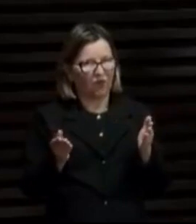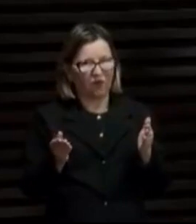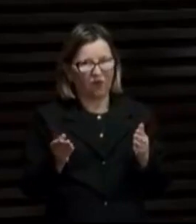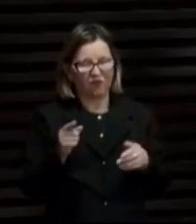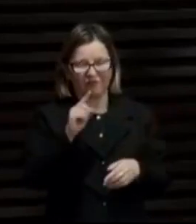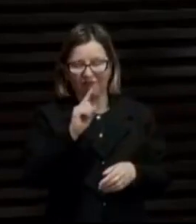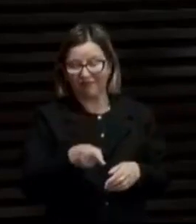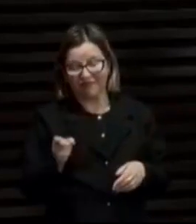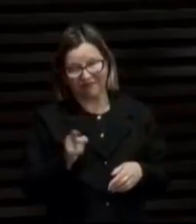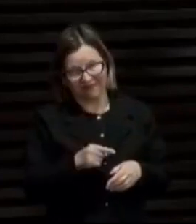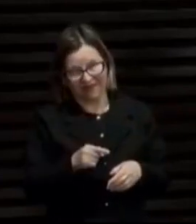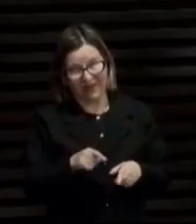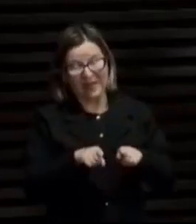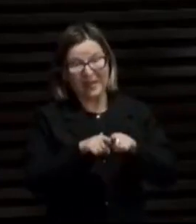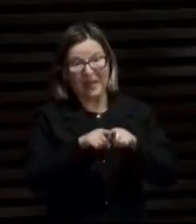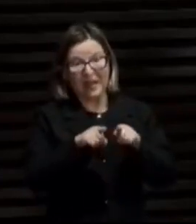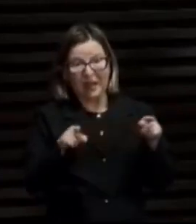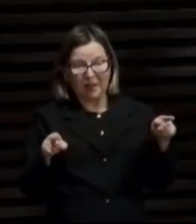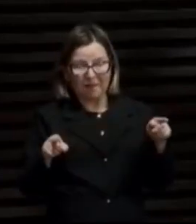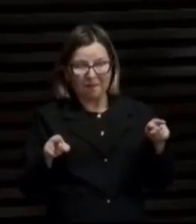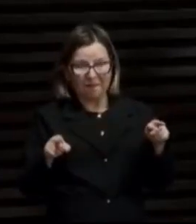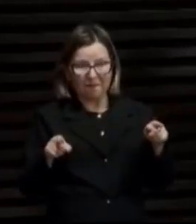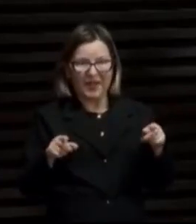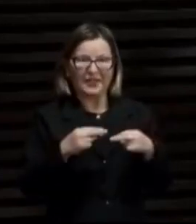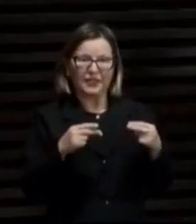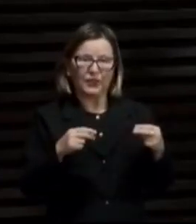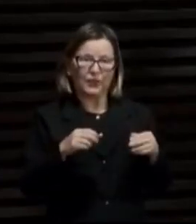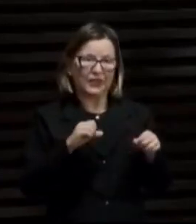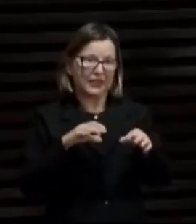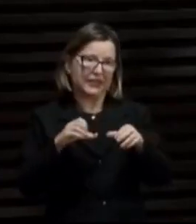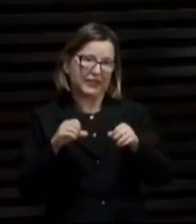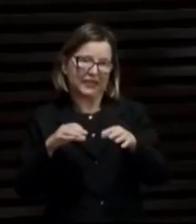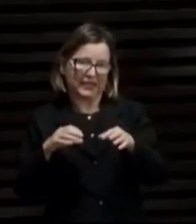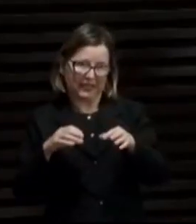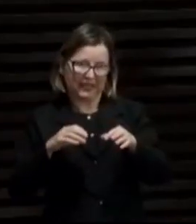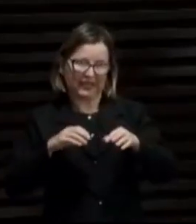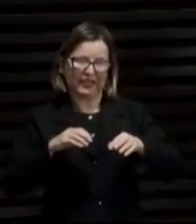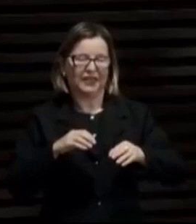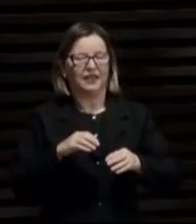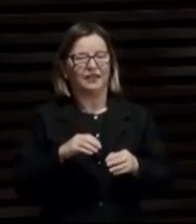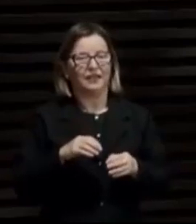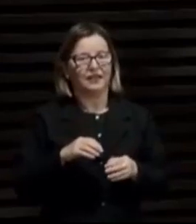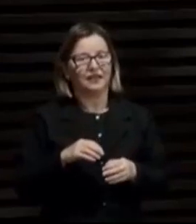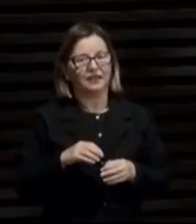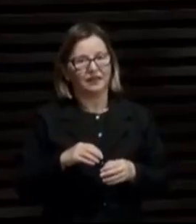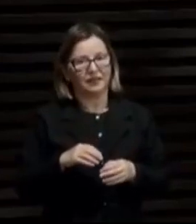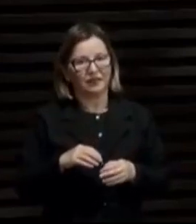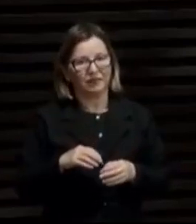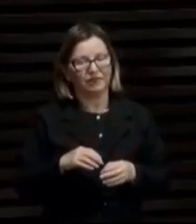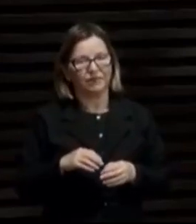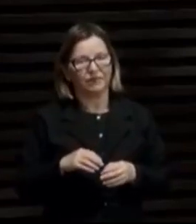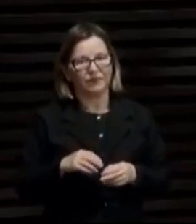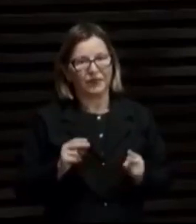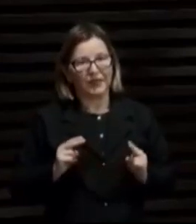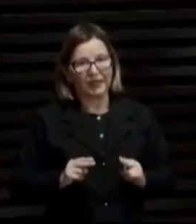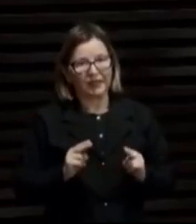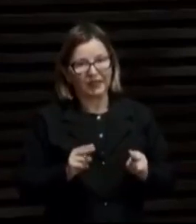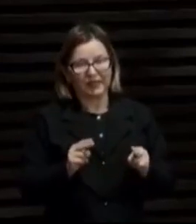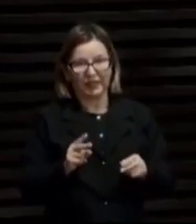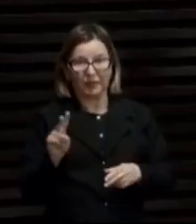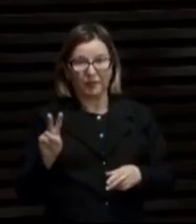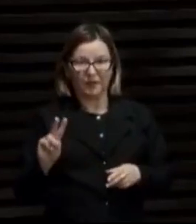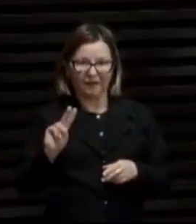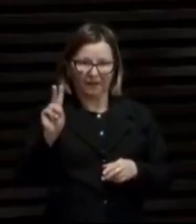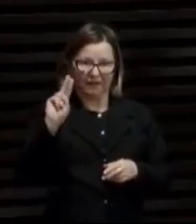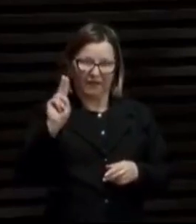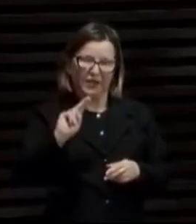princípios por trás delas são tão válidos hoje como foram durante a antiga dispensação. Eu não